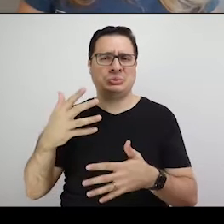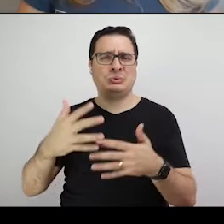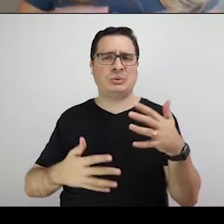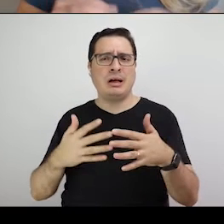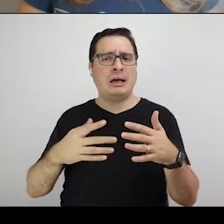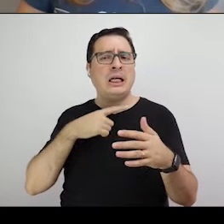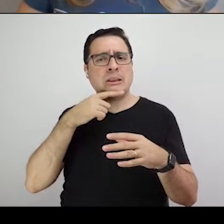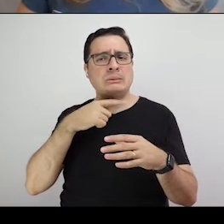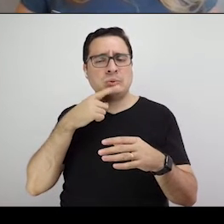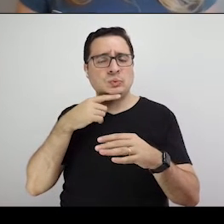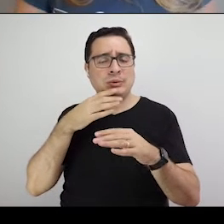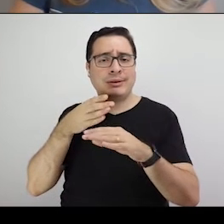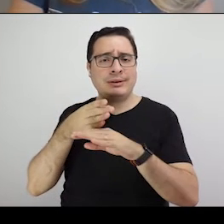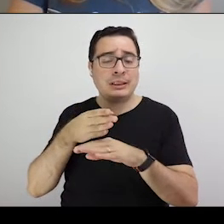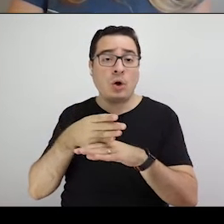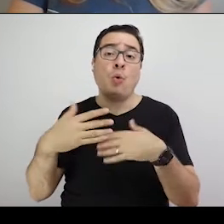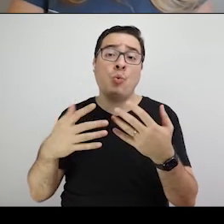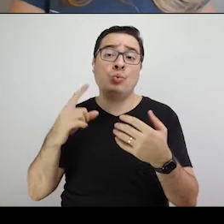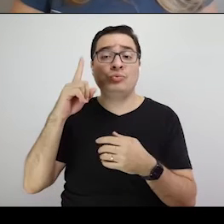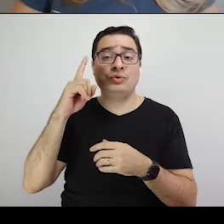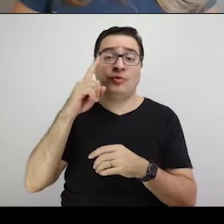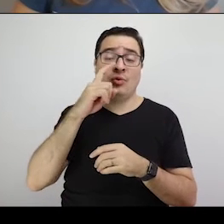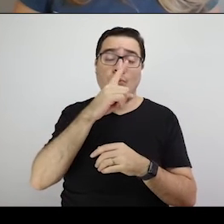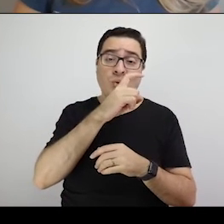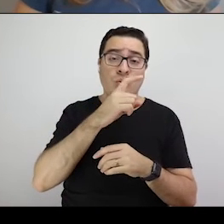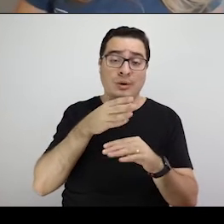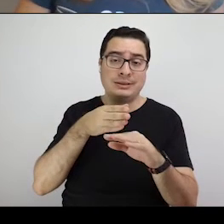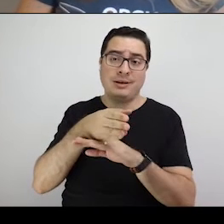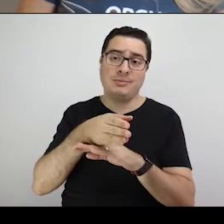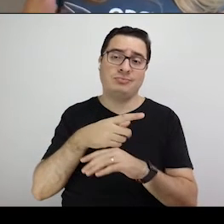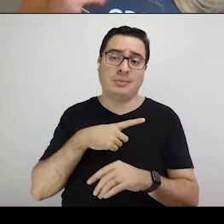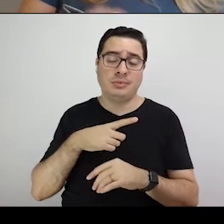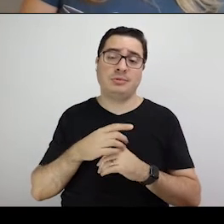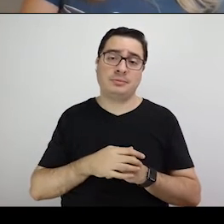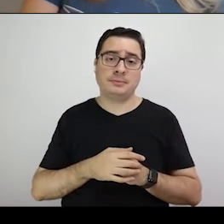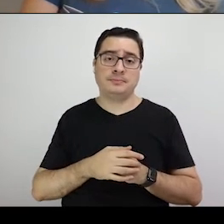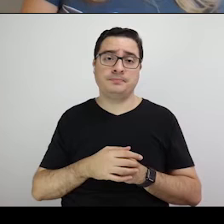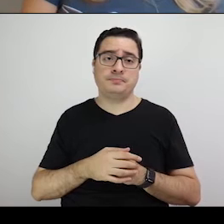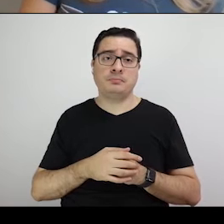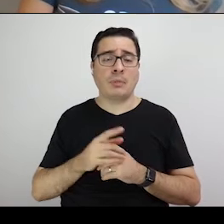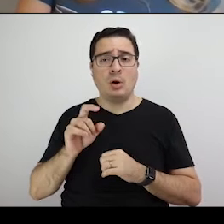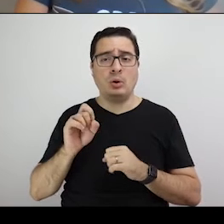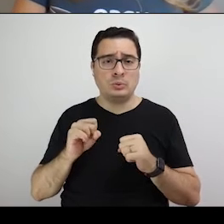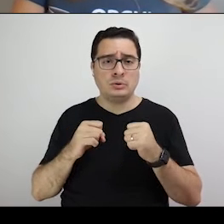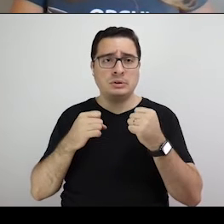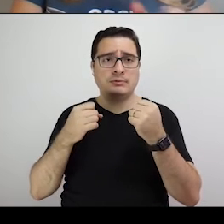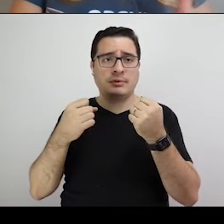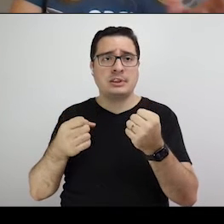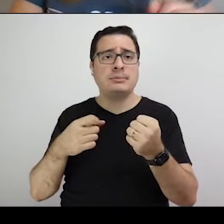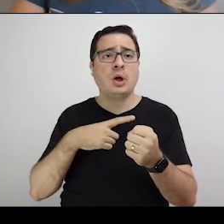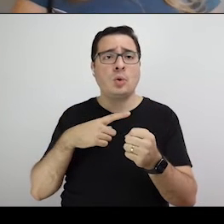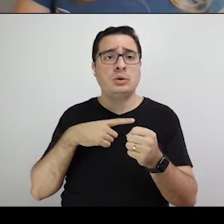impedem ou pelo menos dificultam o acesso. Em um esforço para preservar